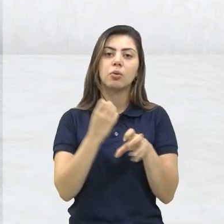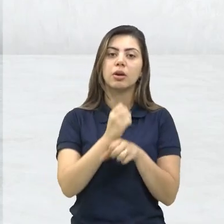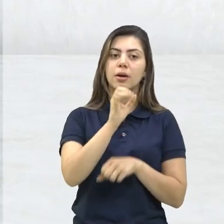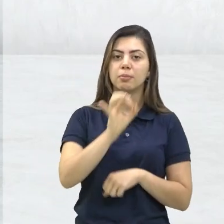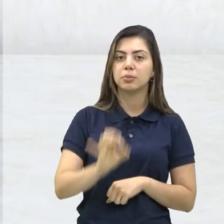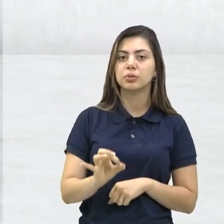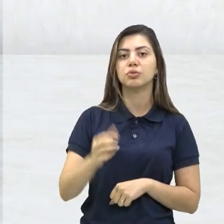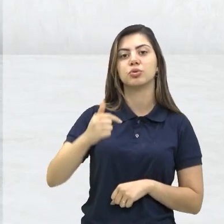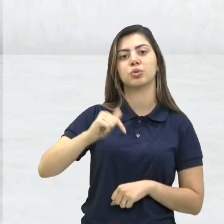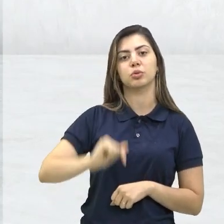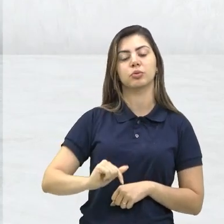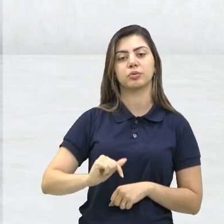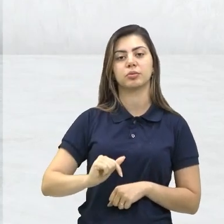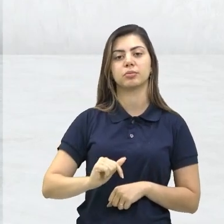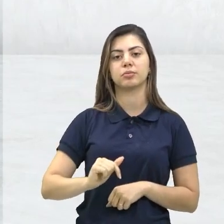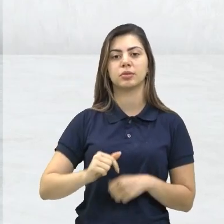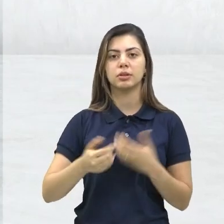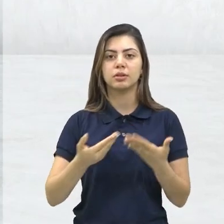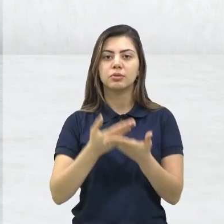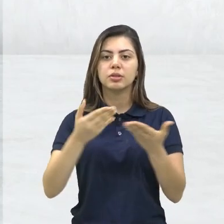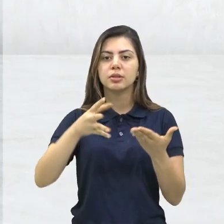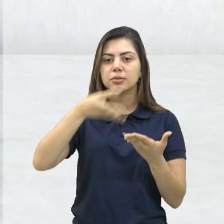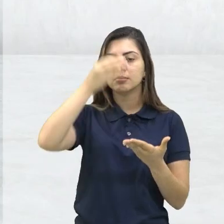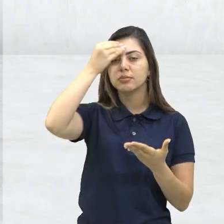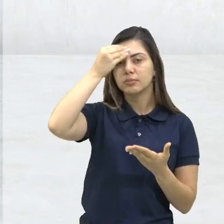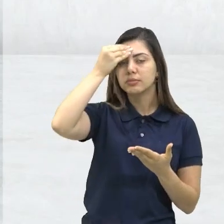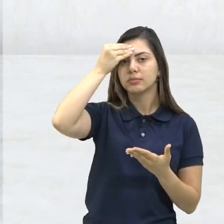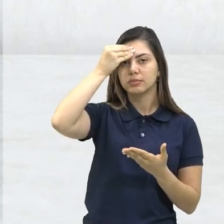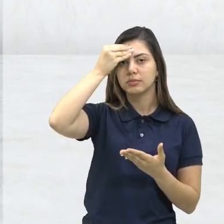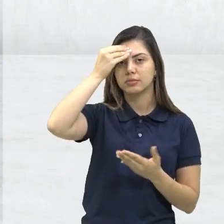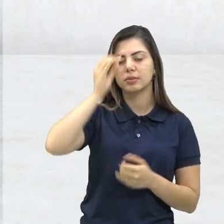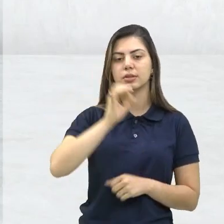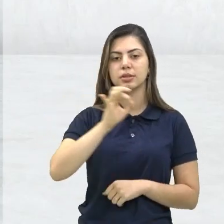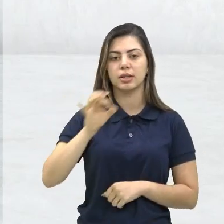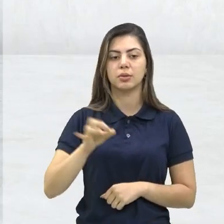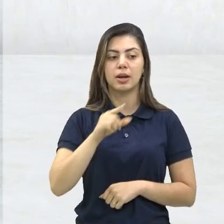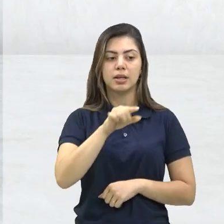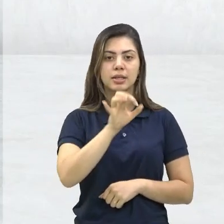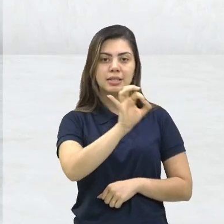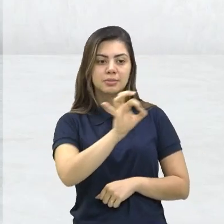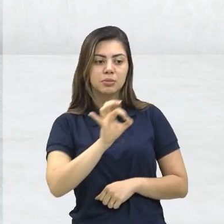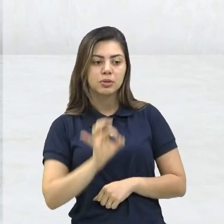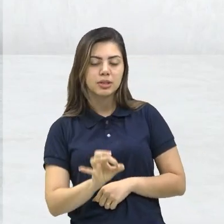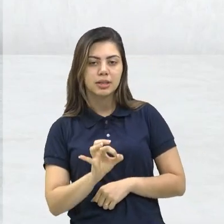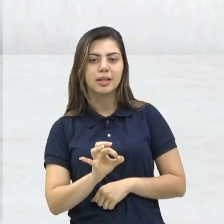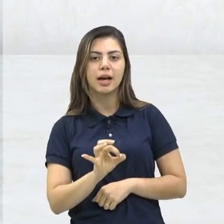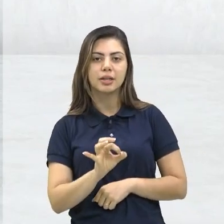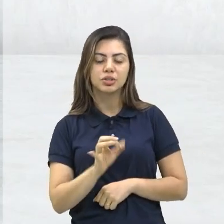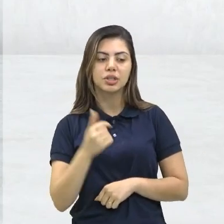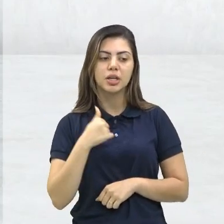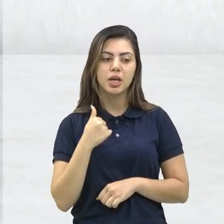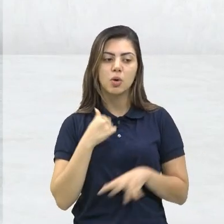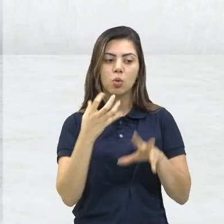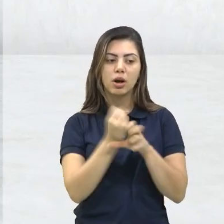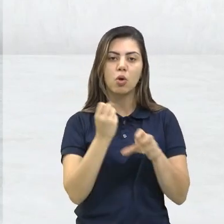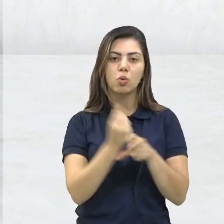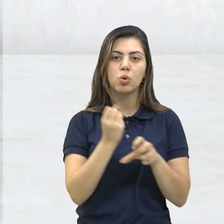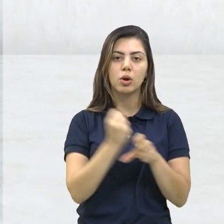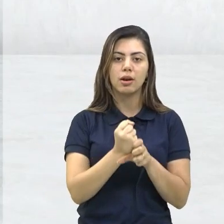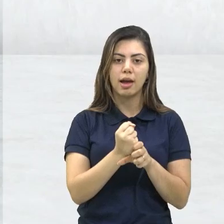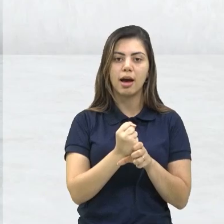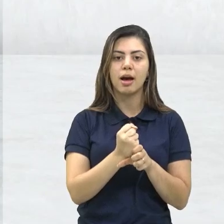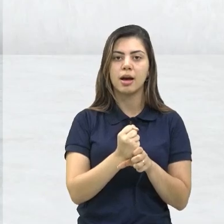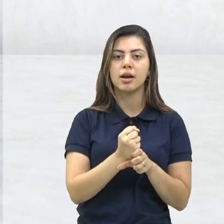reajuste. Tudo bem? Então, marca bem isso que o professor falou para você, tá? Que os percentuais sucessivos referem-se à aplicação de 2 ou